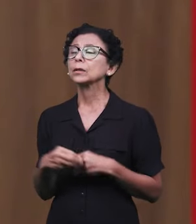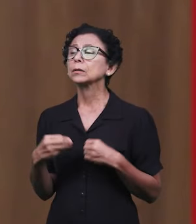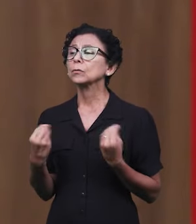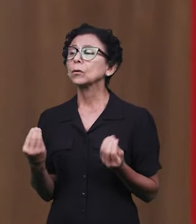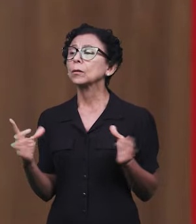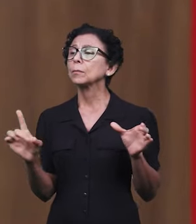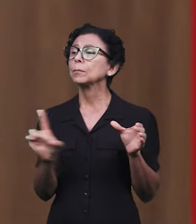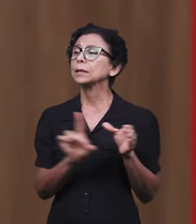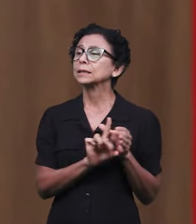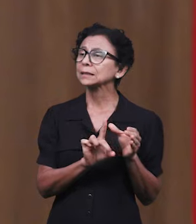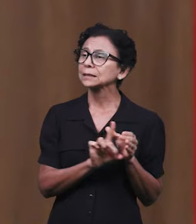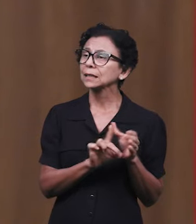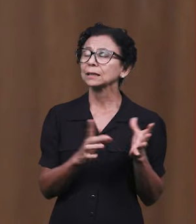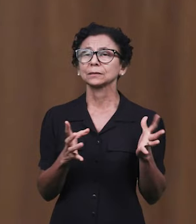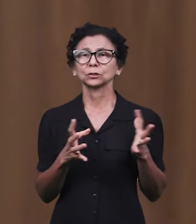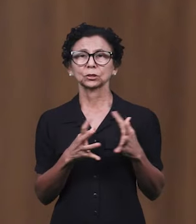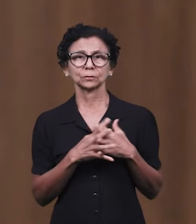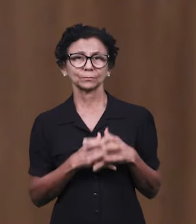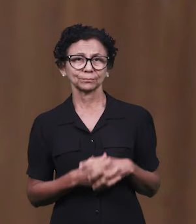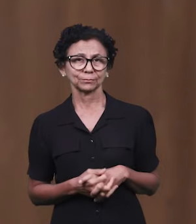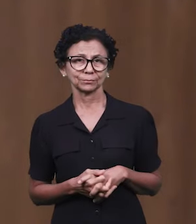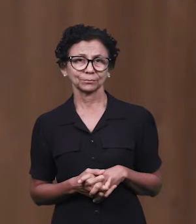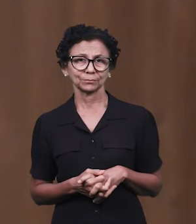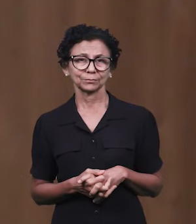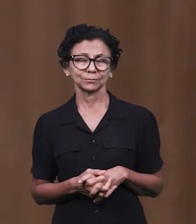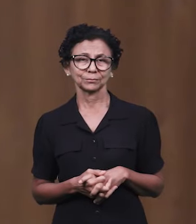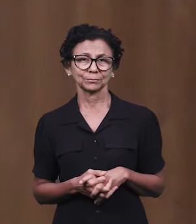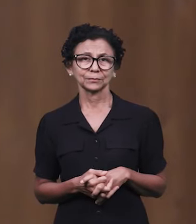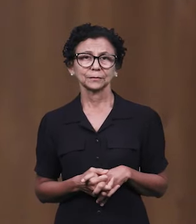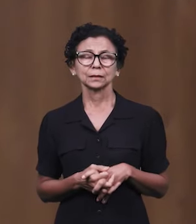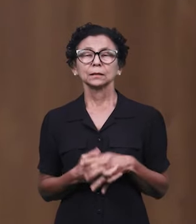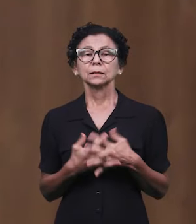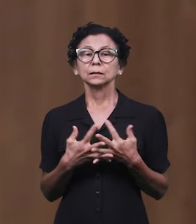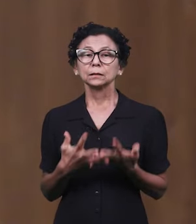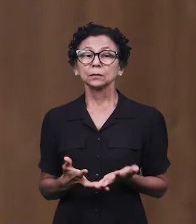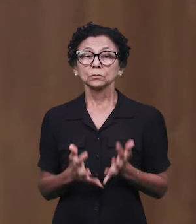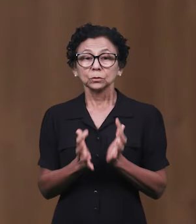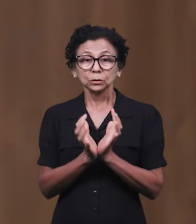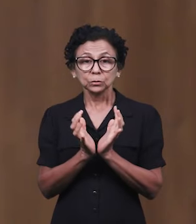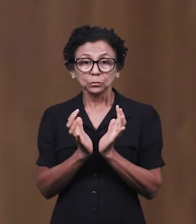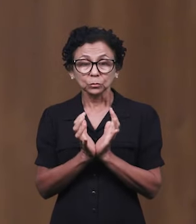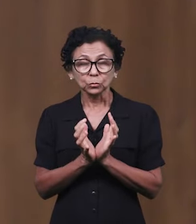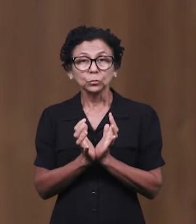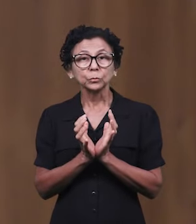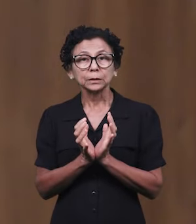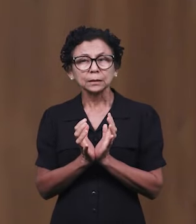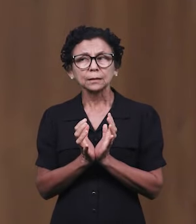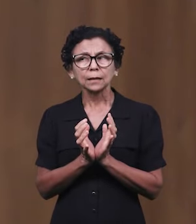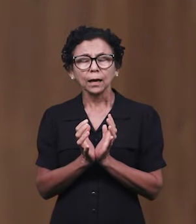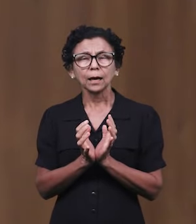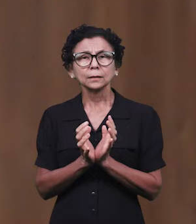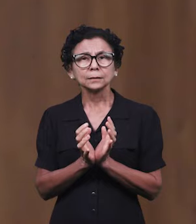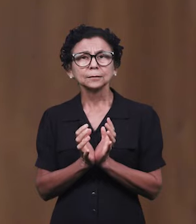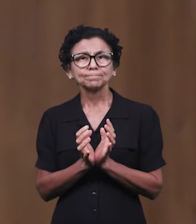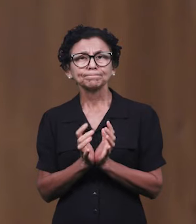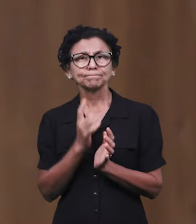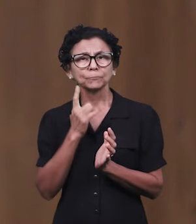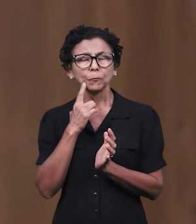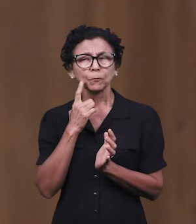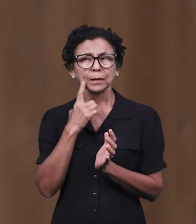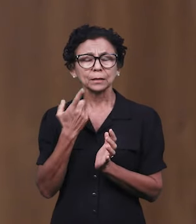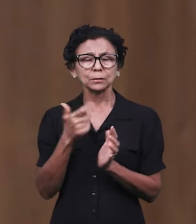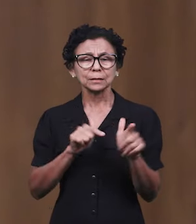desse público que está surgindo, que está se identificando com o trabalho de acessibilidade, seus familiares, e foi aí que surgiu, e